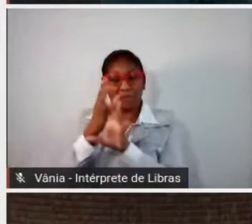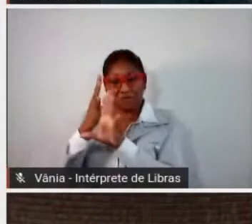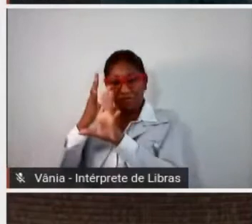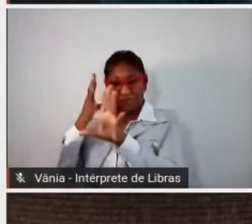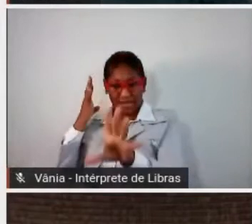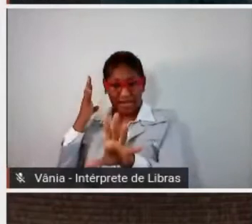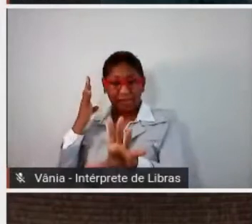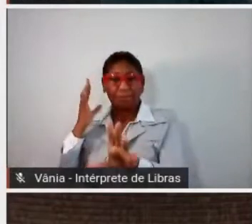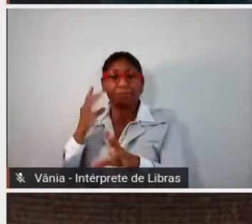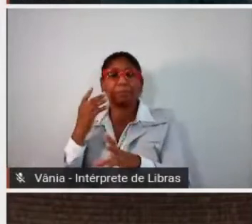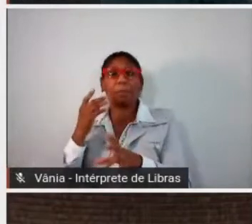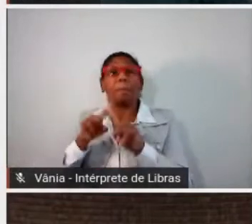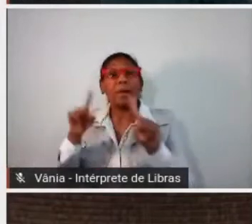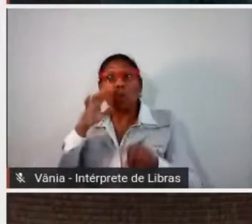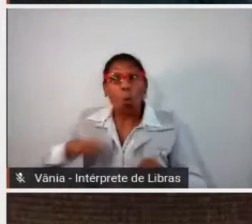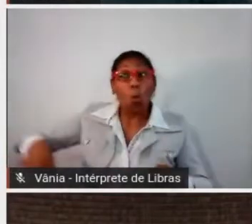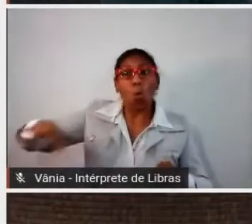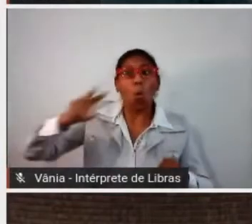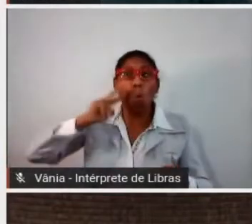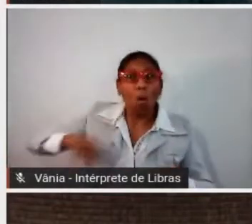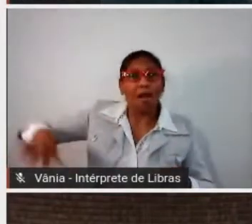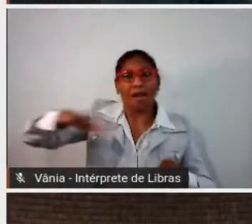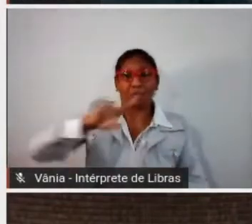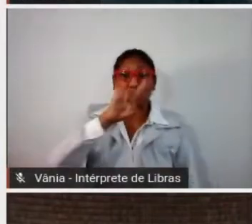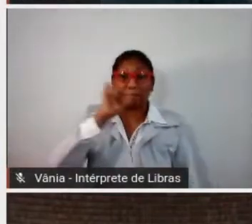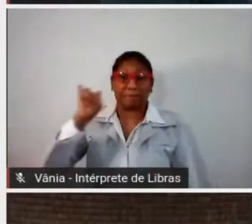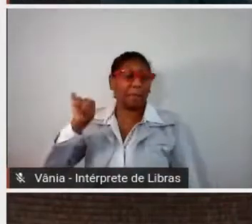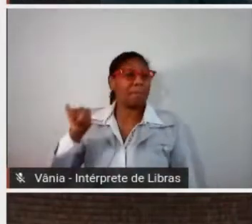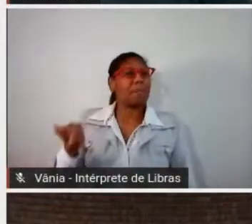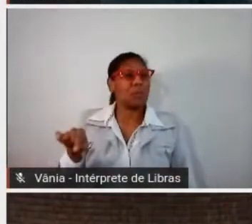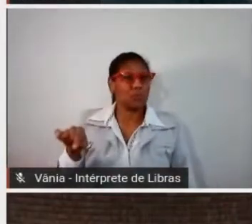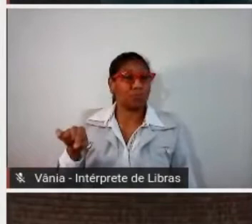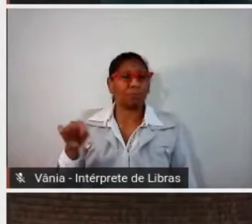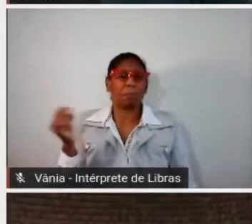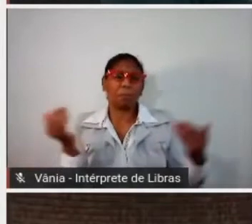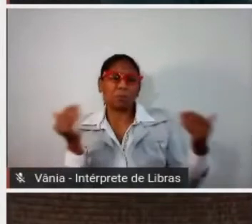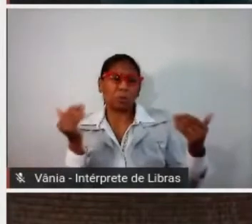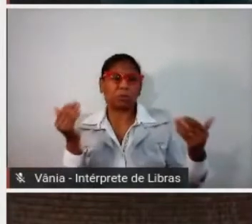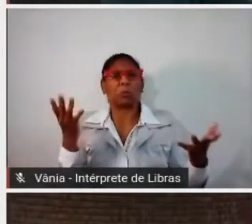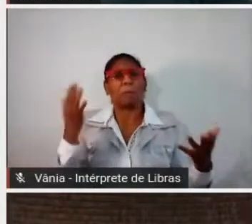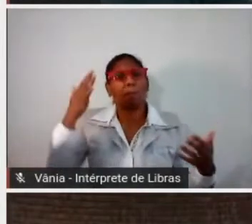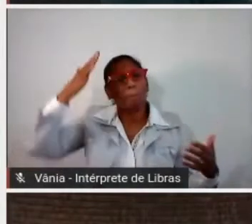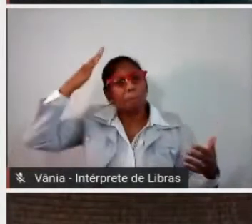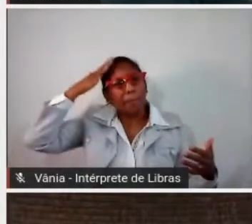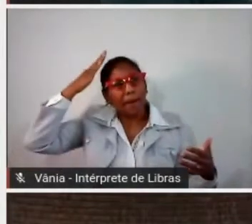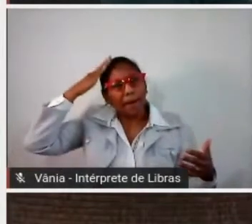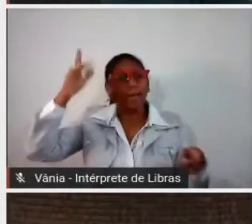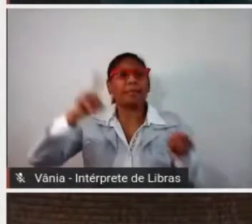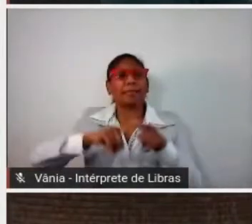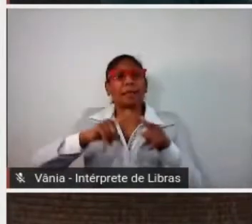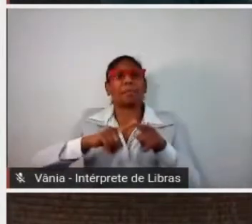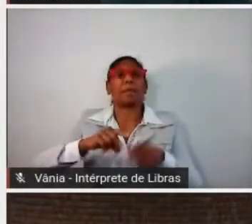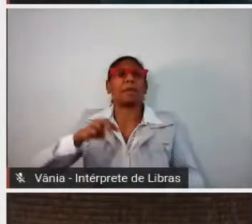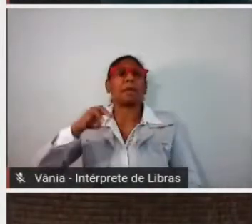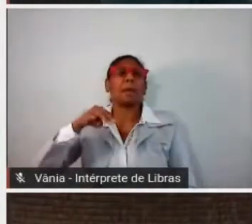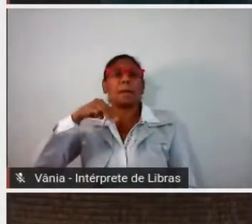mil no país, ali mais ou menos empatado com o Paraná e com o Mato Grosso do Sul, que passou hoje